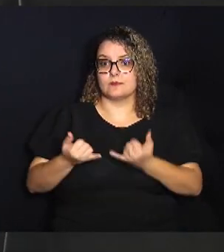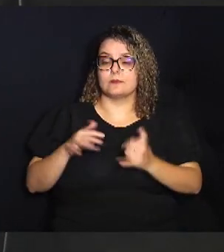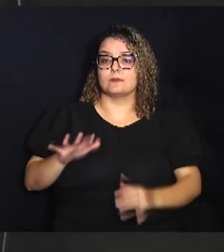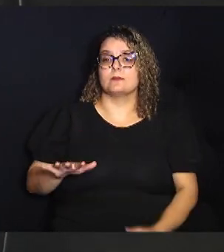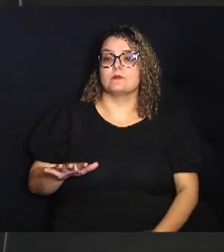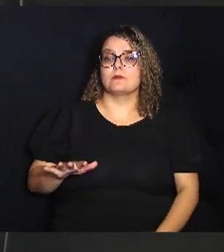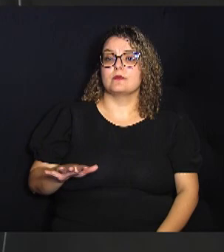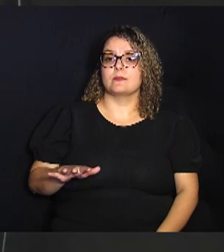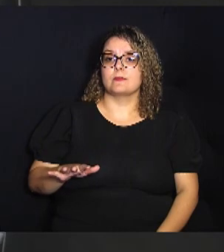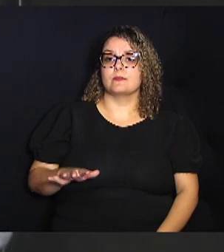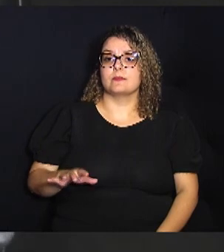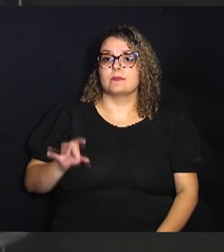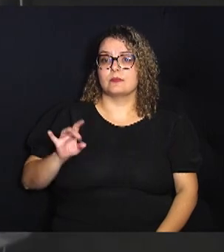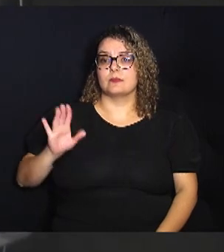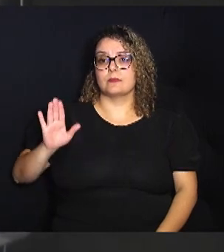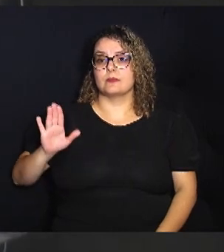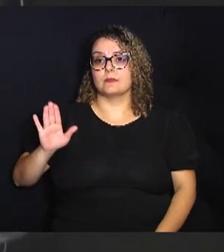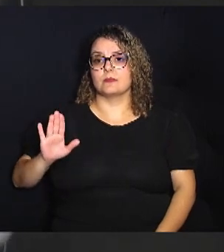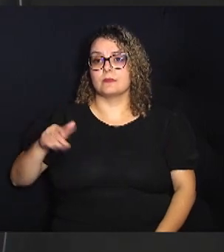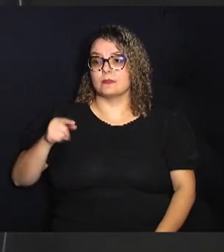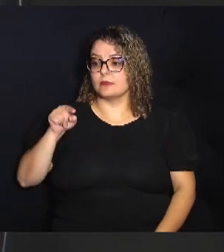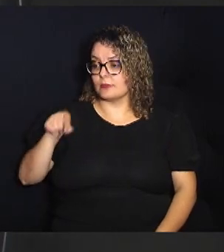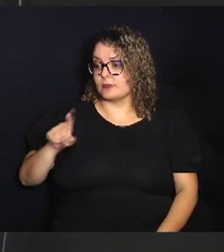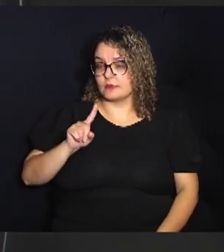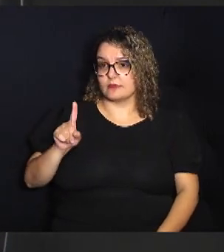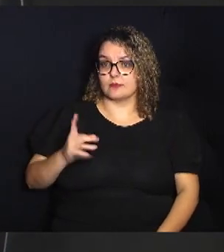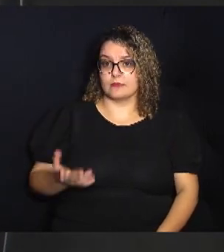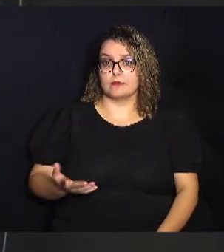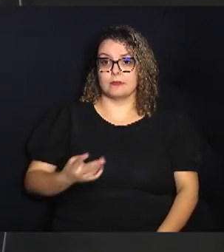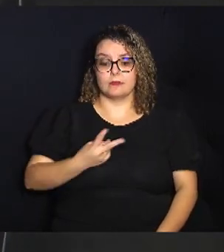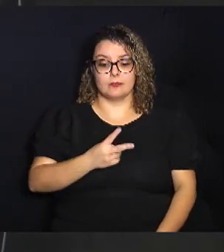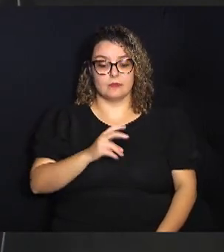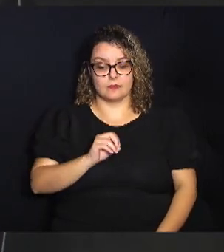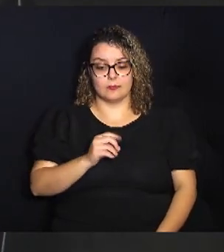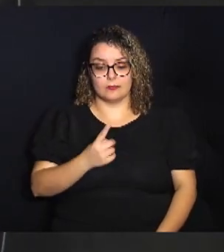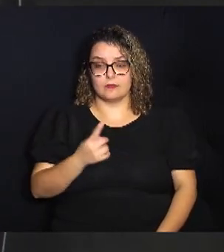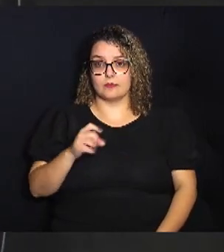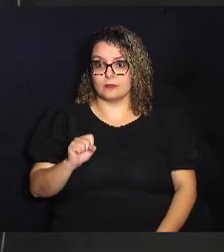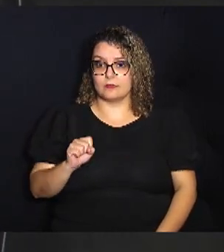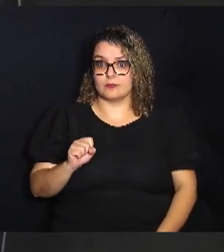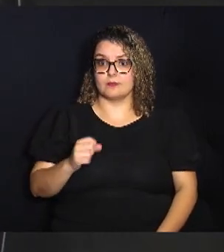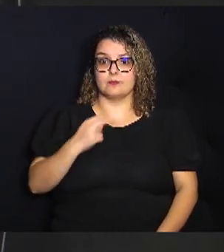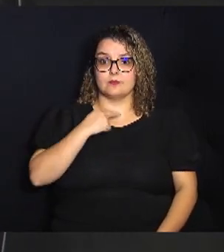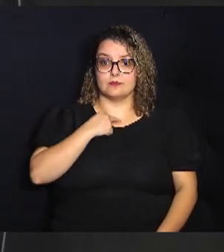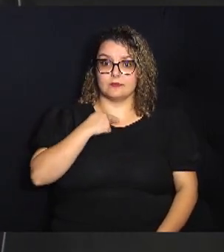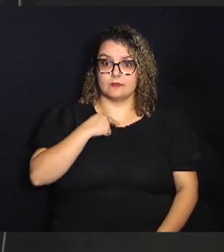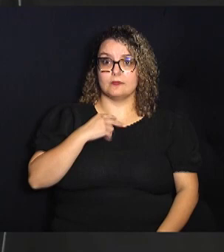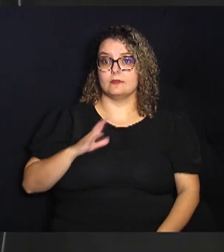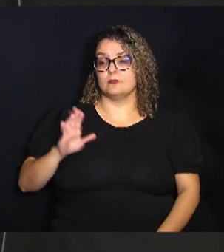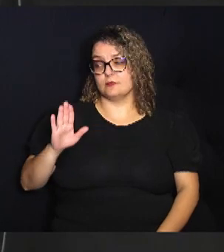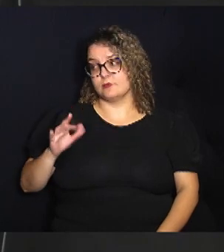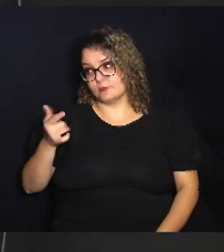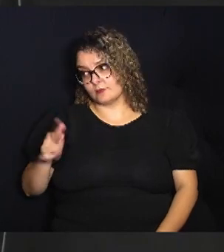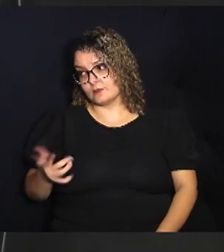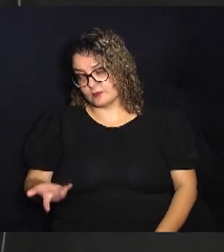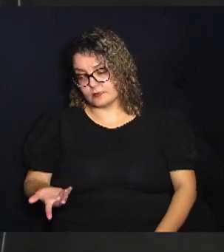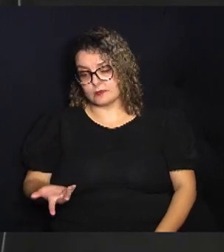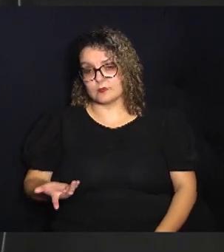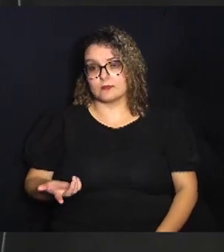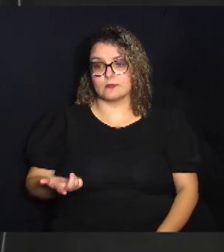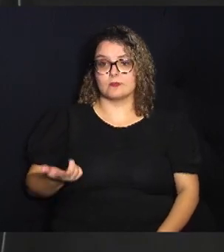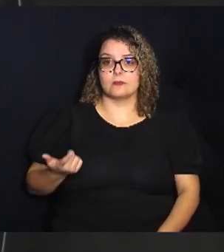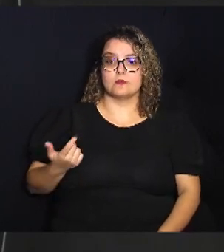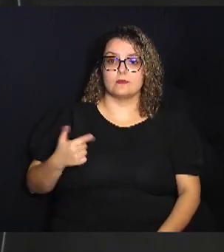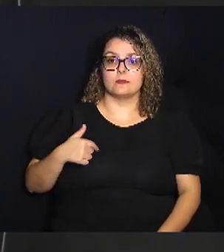só vou sair candidato quando você não for. Então, em 2018, ele não pôde mais ser candidato, e aí eu